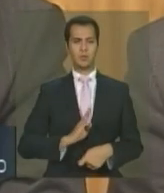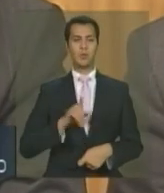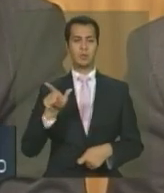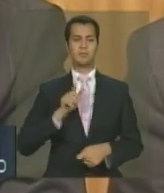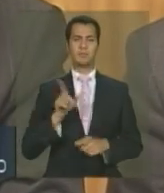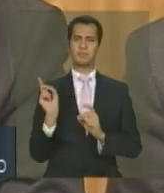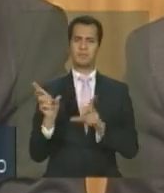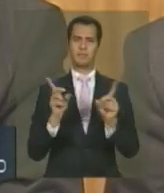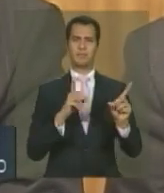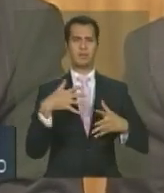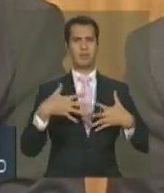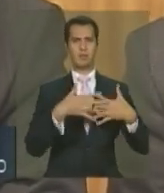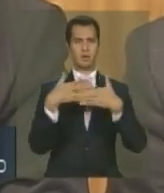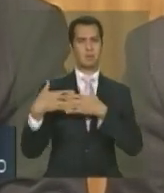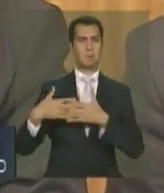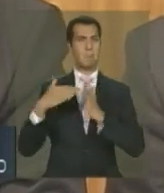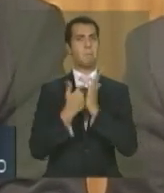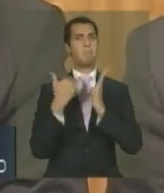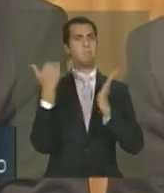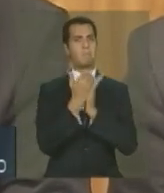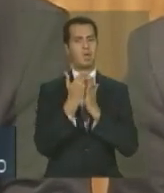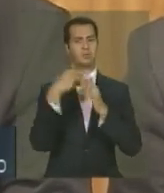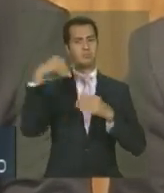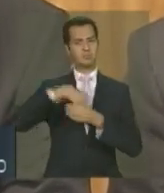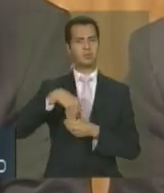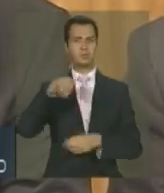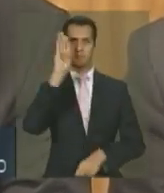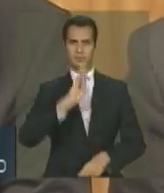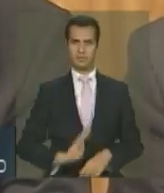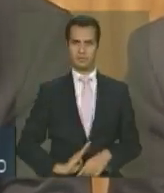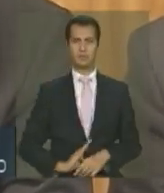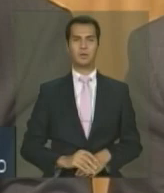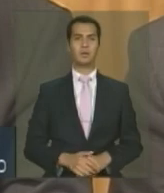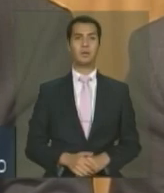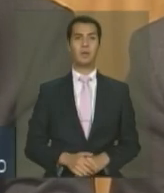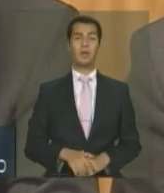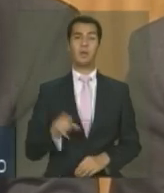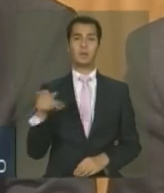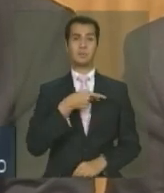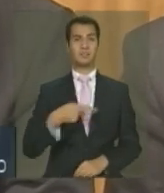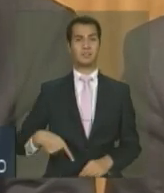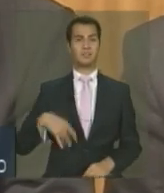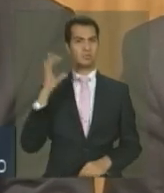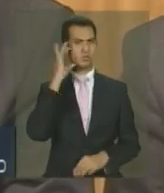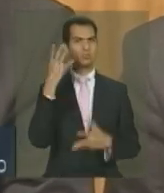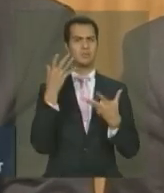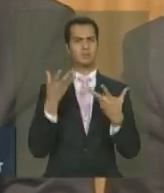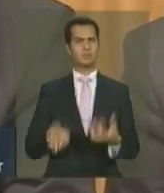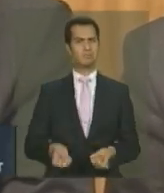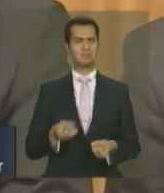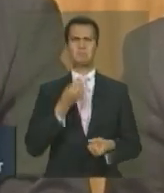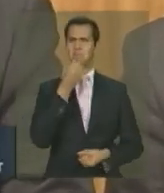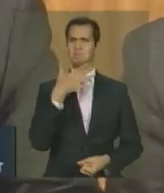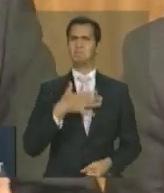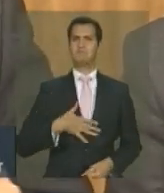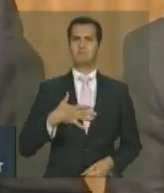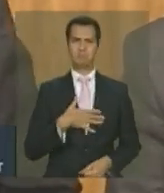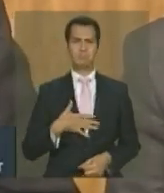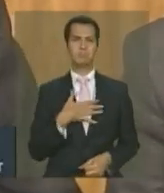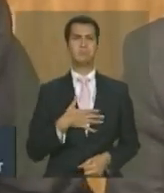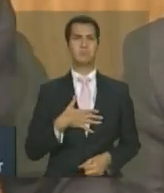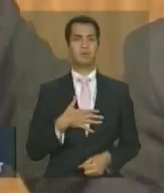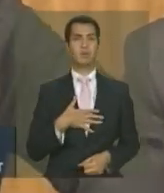Brasil, e viu com muita alegria, especialmente porque, de fato, essa decisão, assim como de